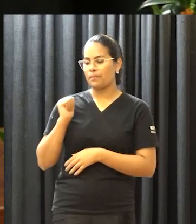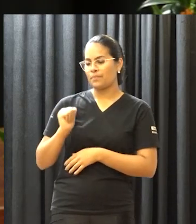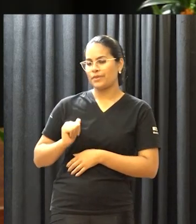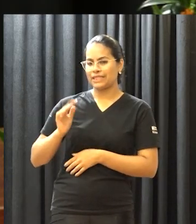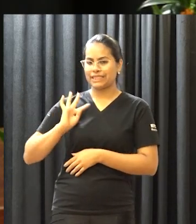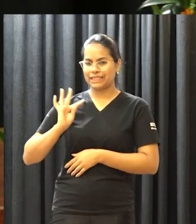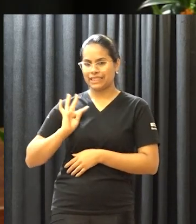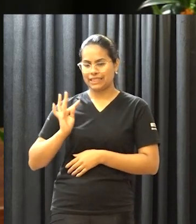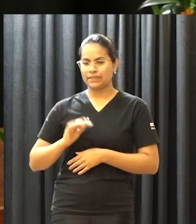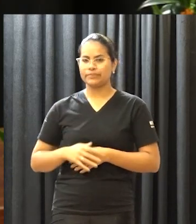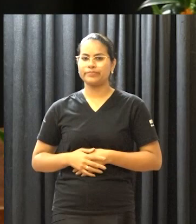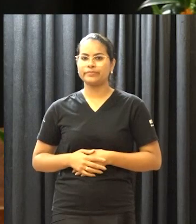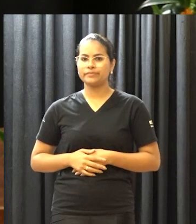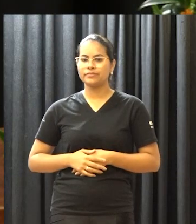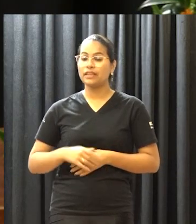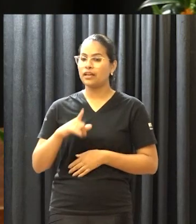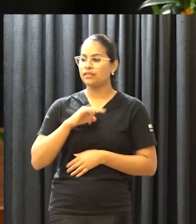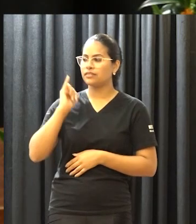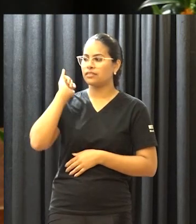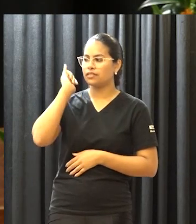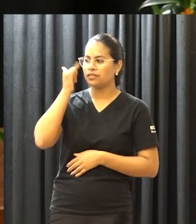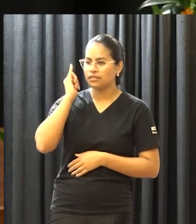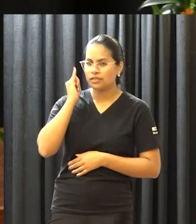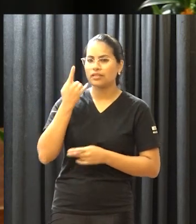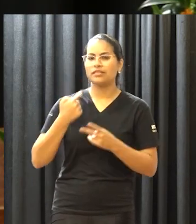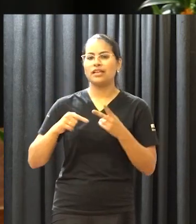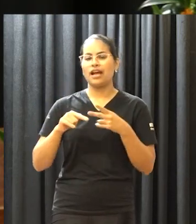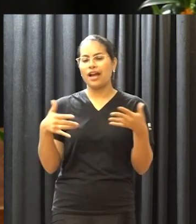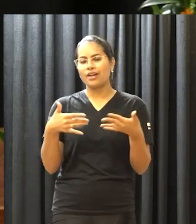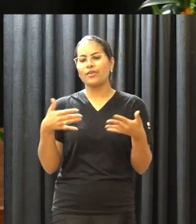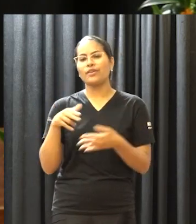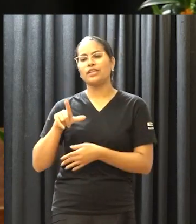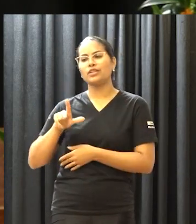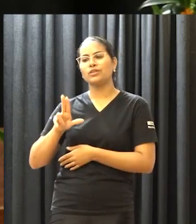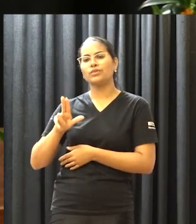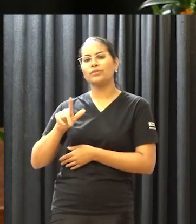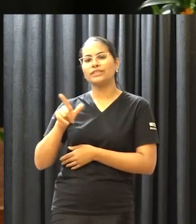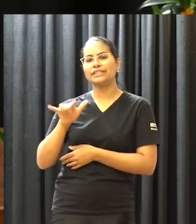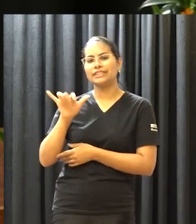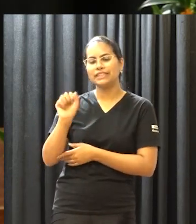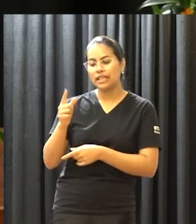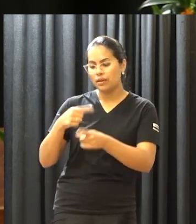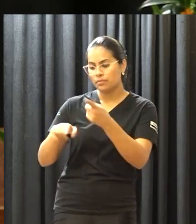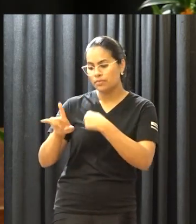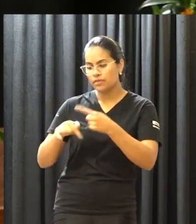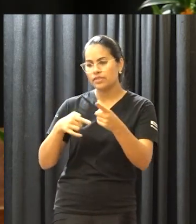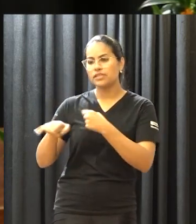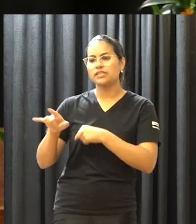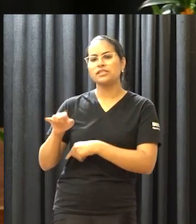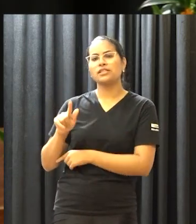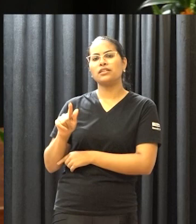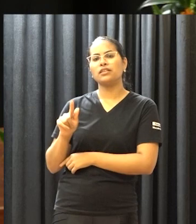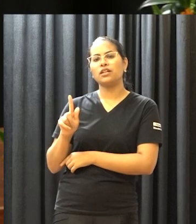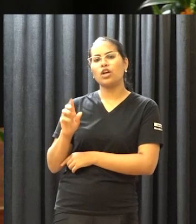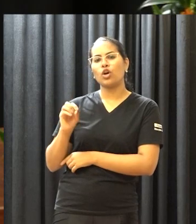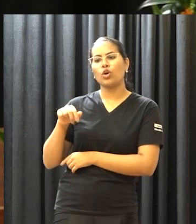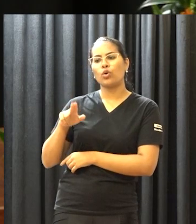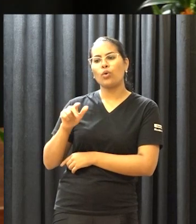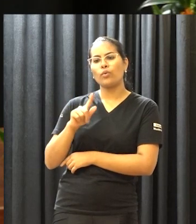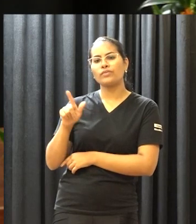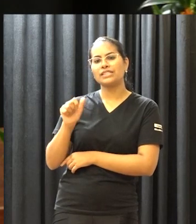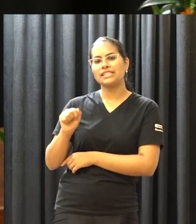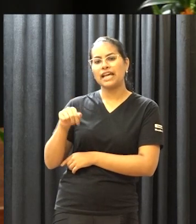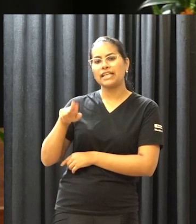Nayara, a Luzia, que é o Que É o Que É, do Gonzaguinha. E o tom aí é um tom meio de um roxo